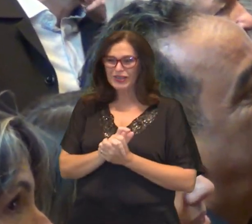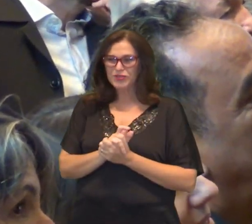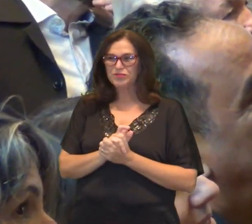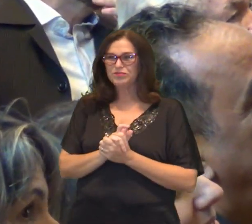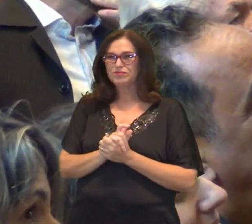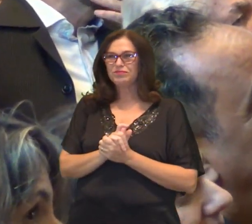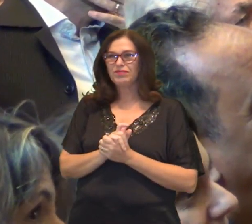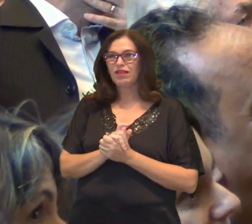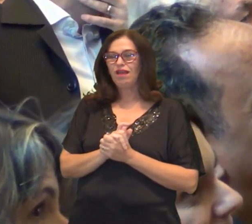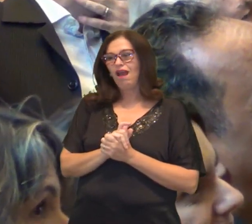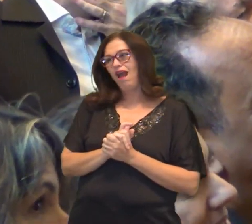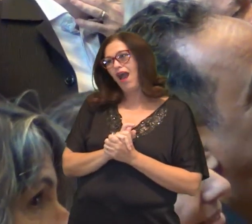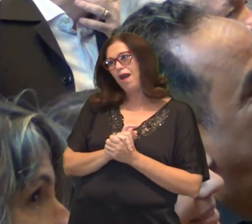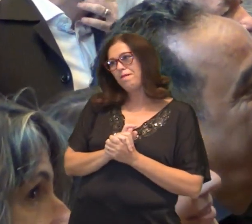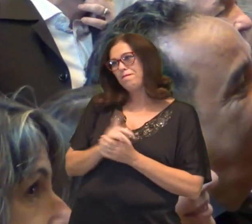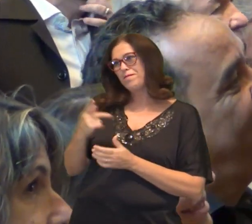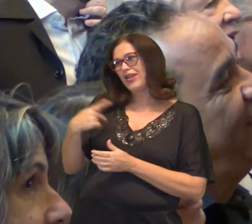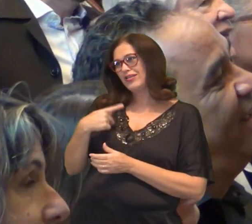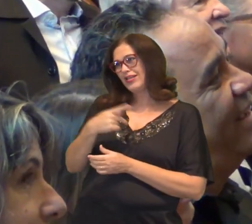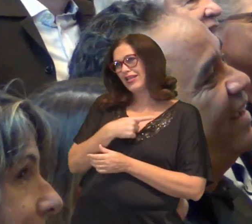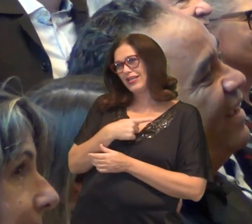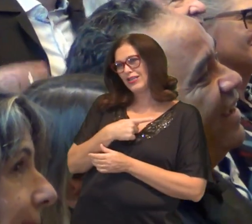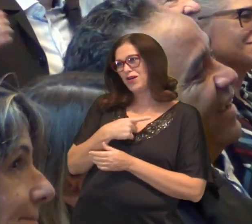foi muito pobre.